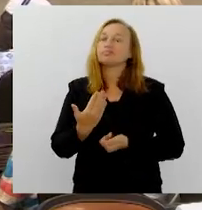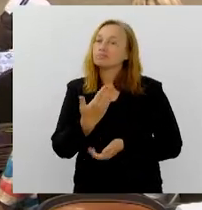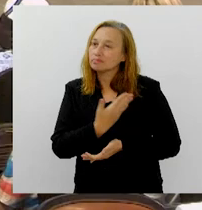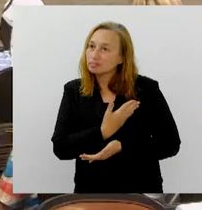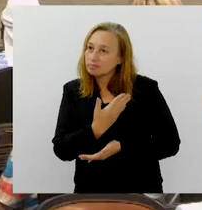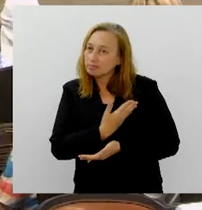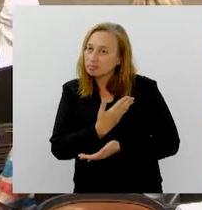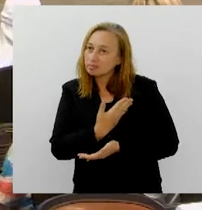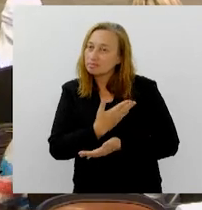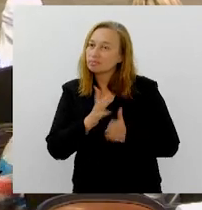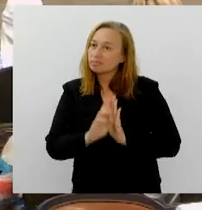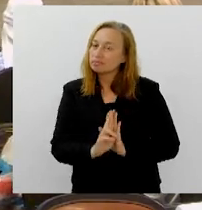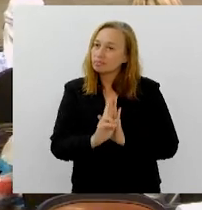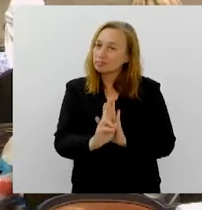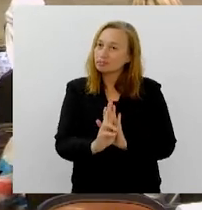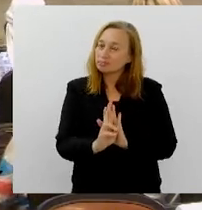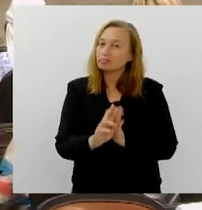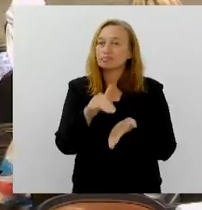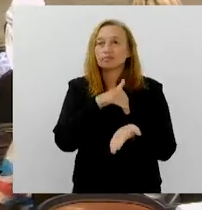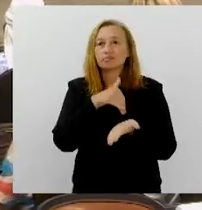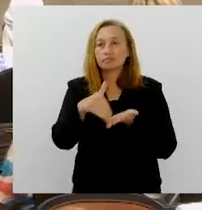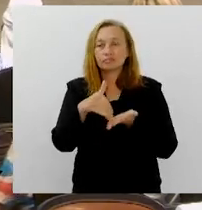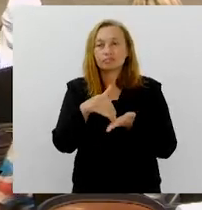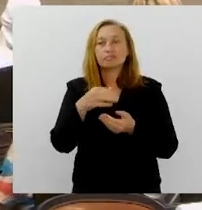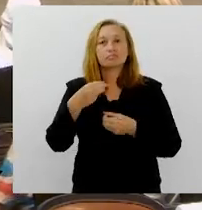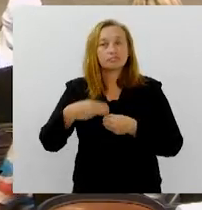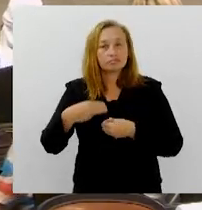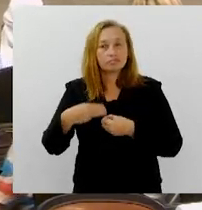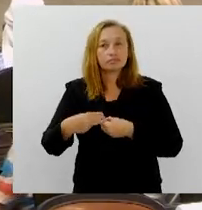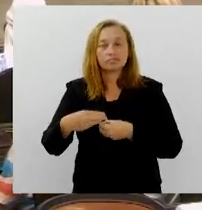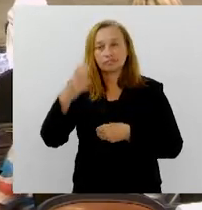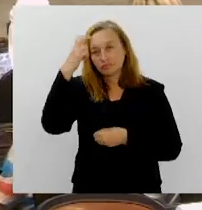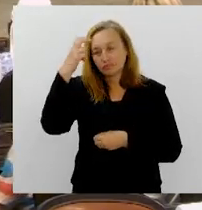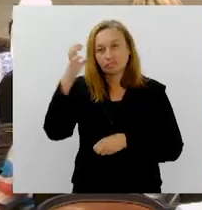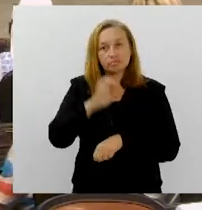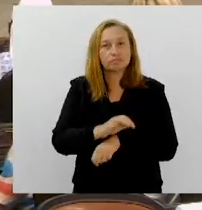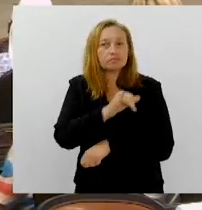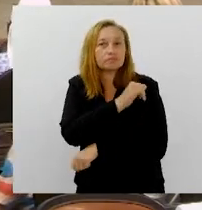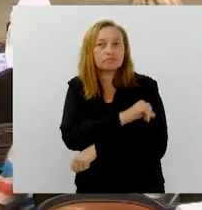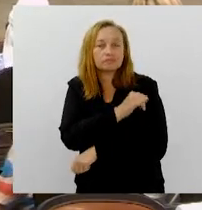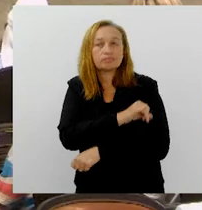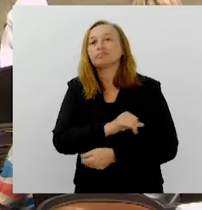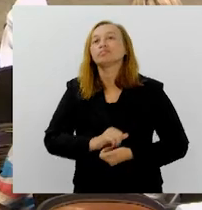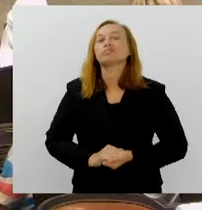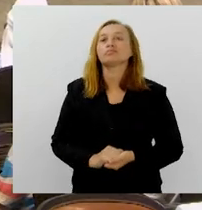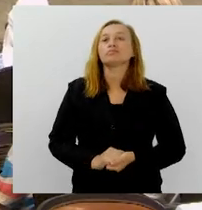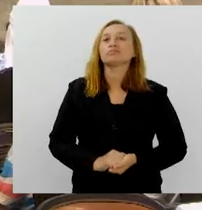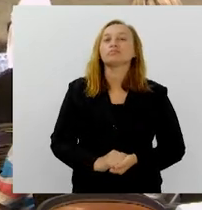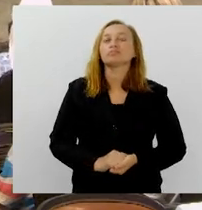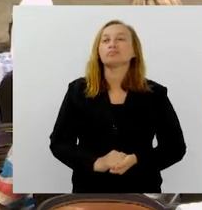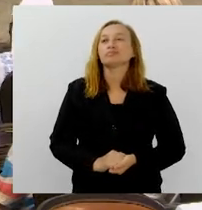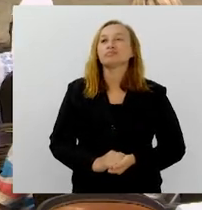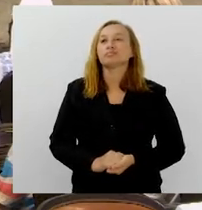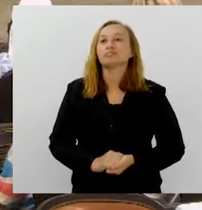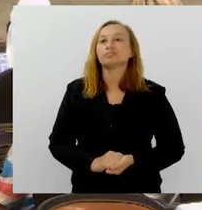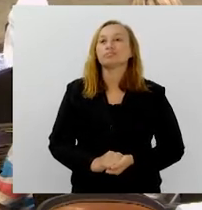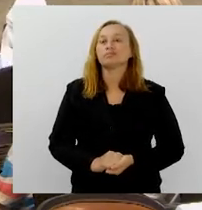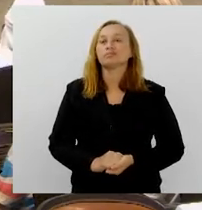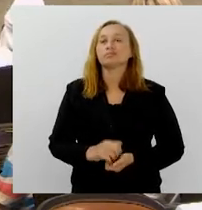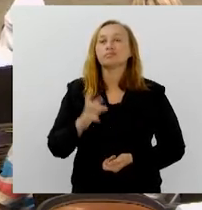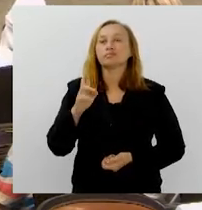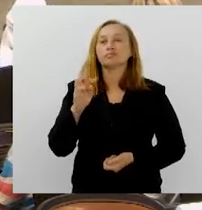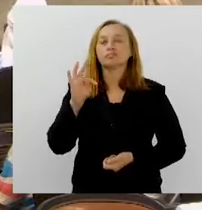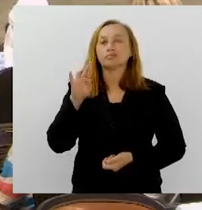aqui representando a Secretaria Municipal de Cultura do Estado do Rio de Janeiro, do município do Rio de Janeiro, Renato